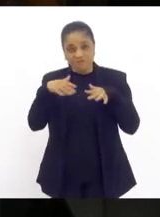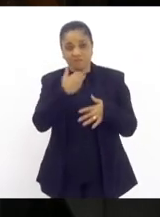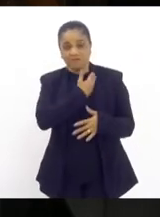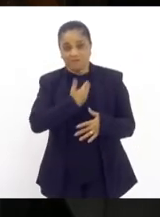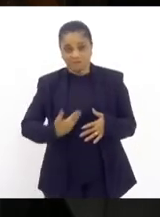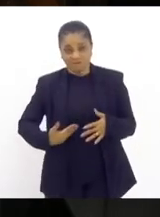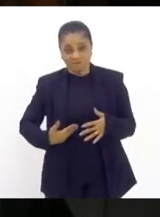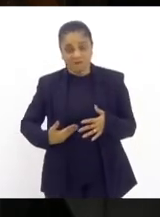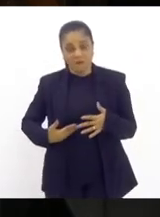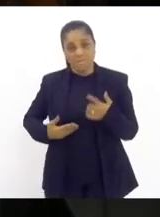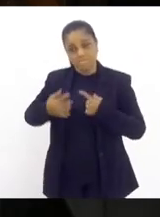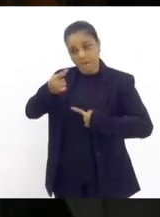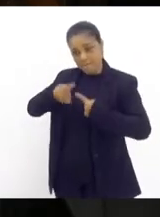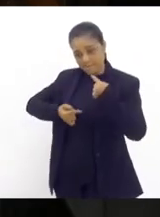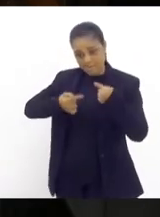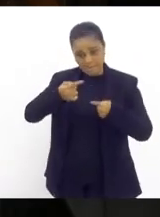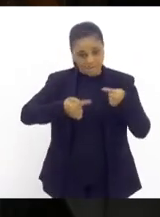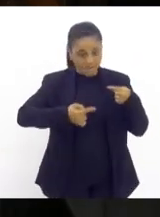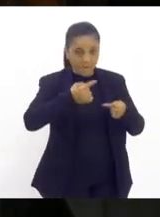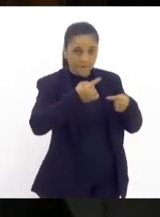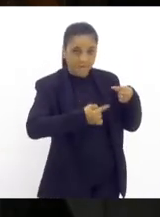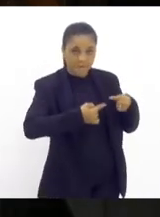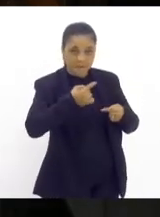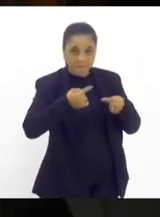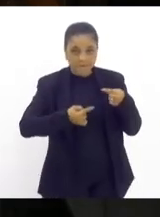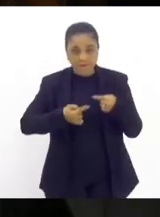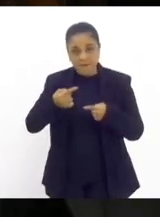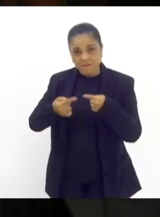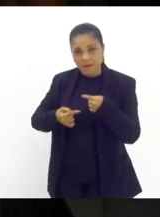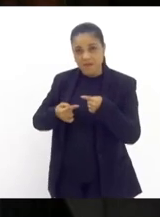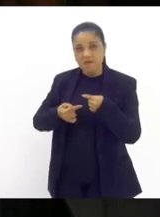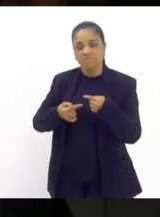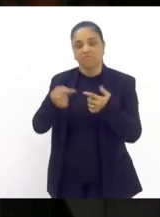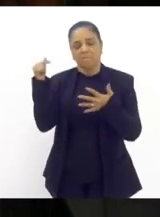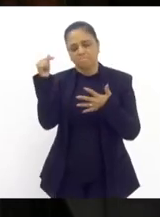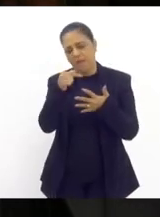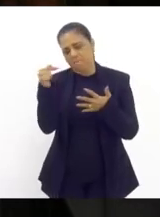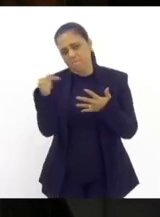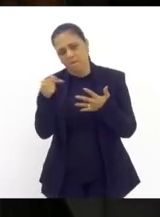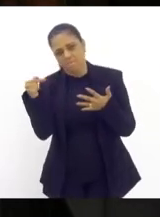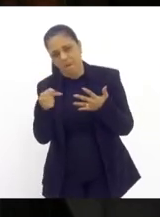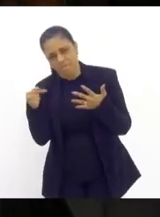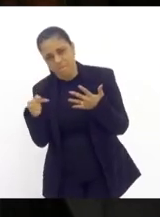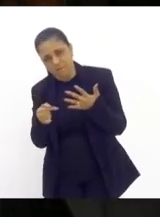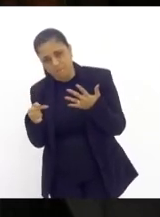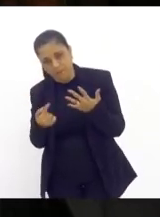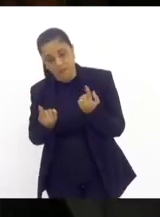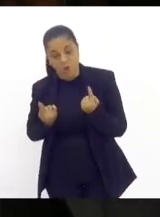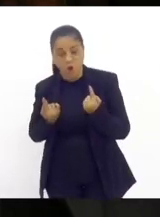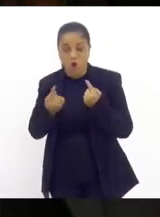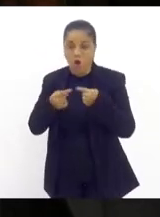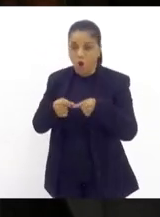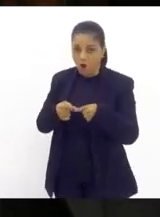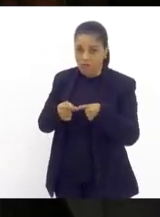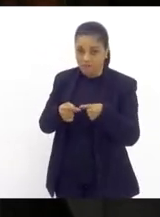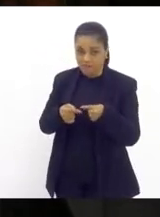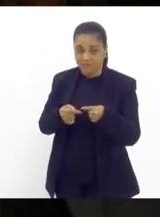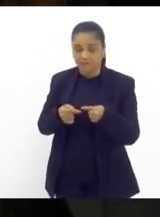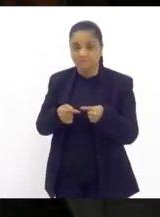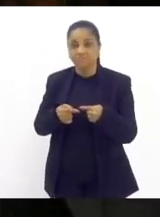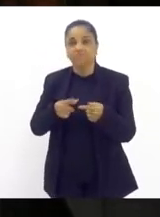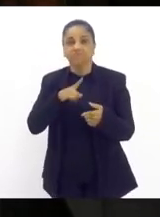intensa tão cheias de contradições porque se fez uma